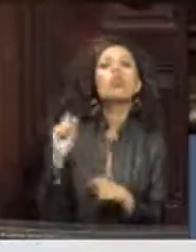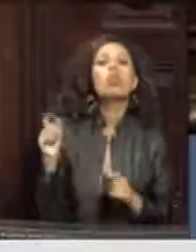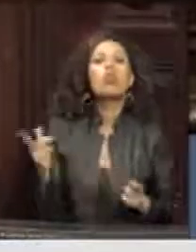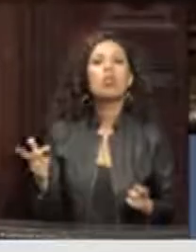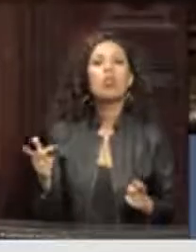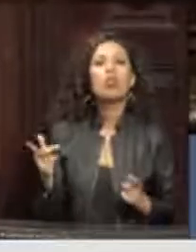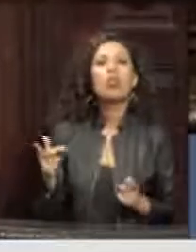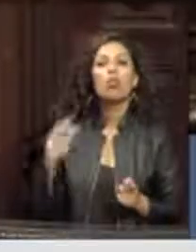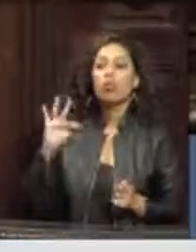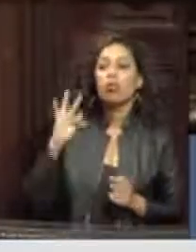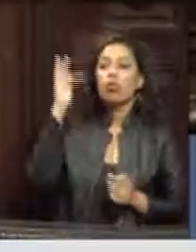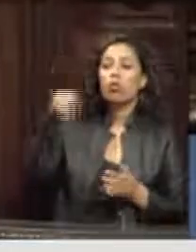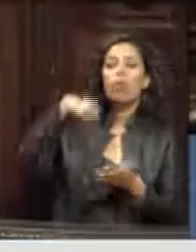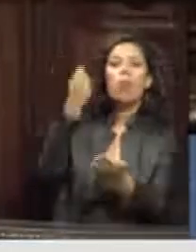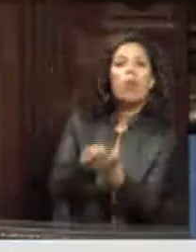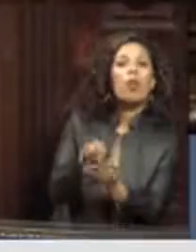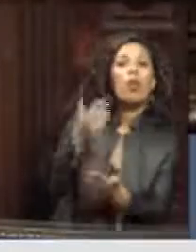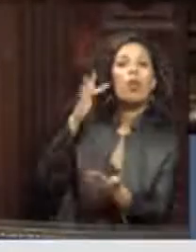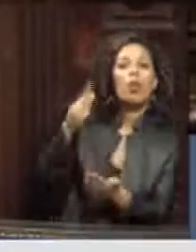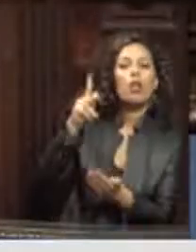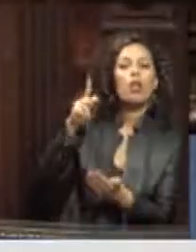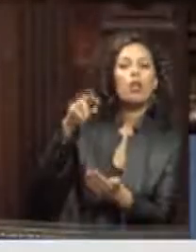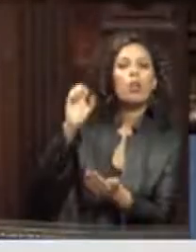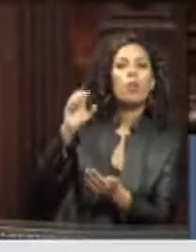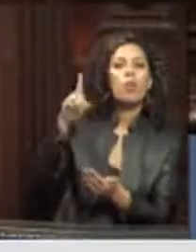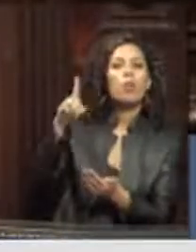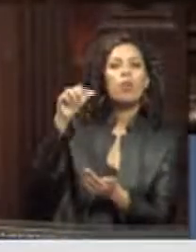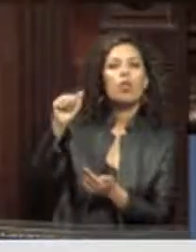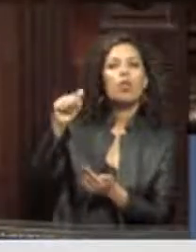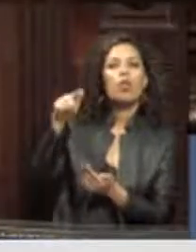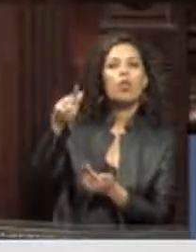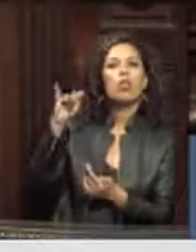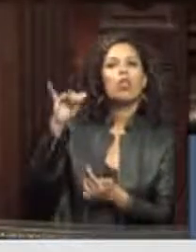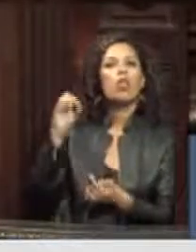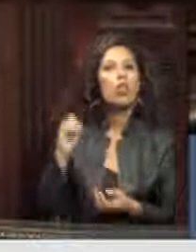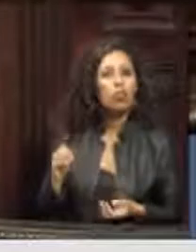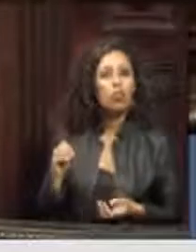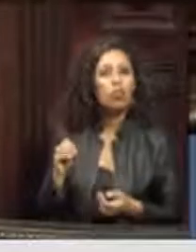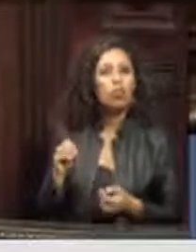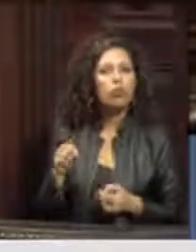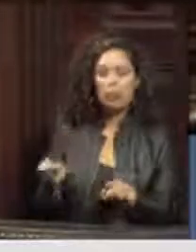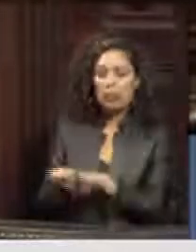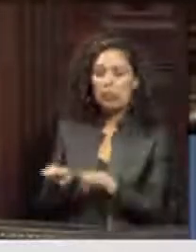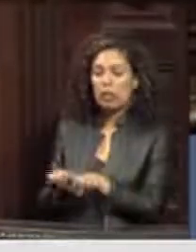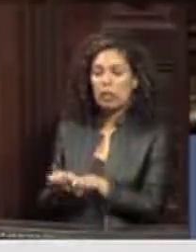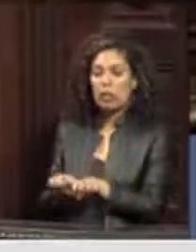dentro, o estado tem a pretensão de privatizar a